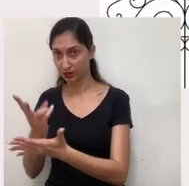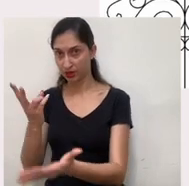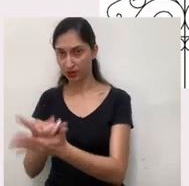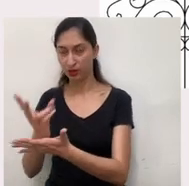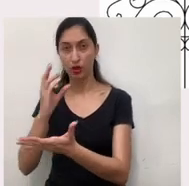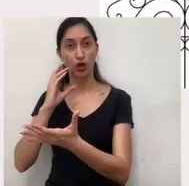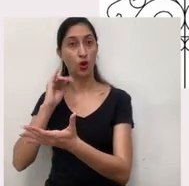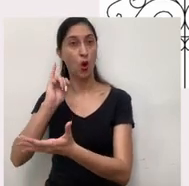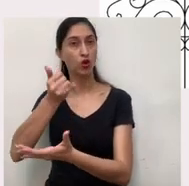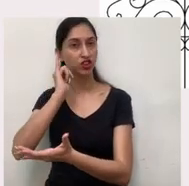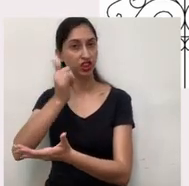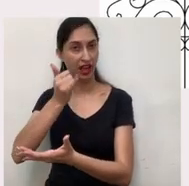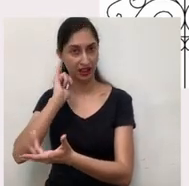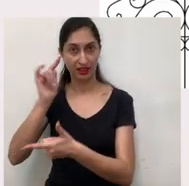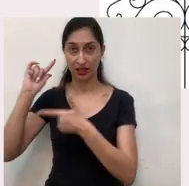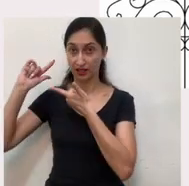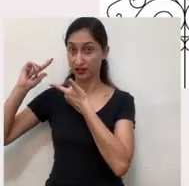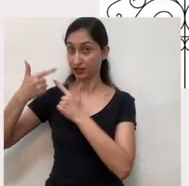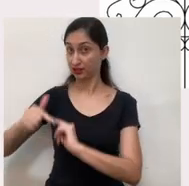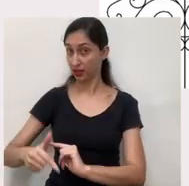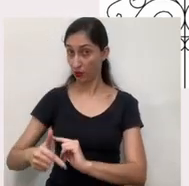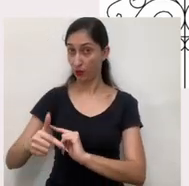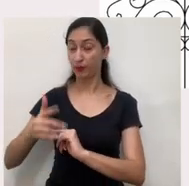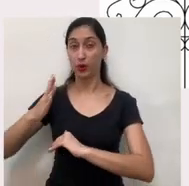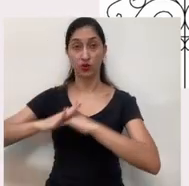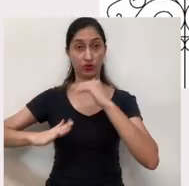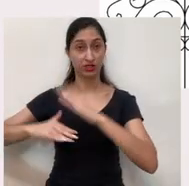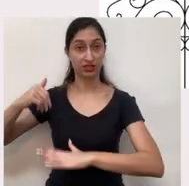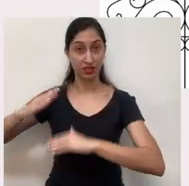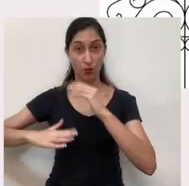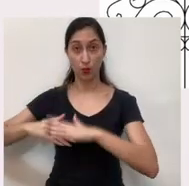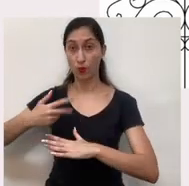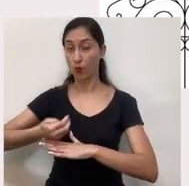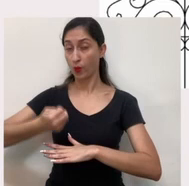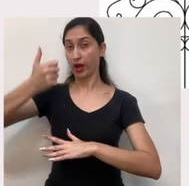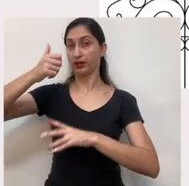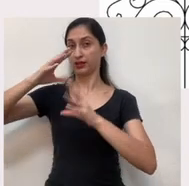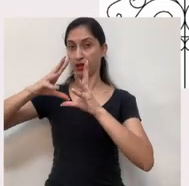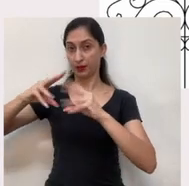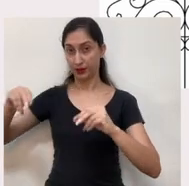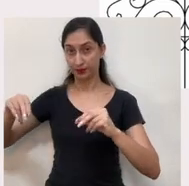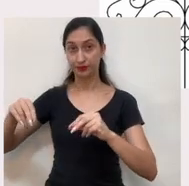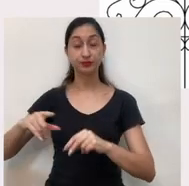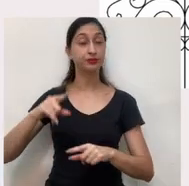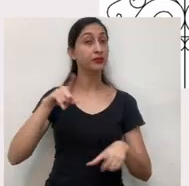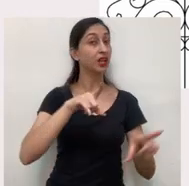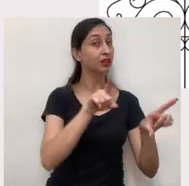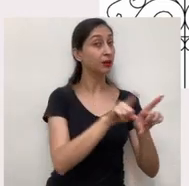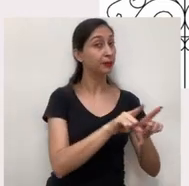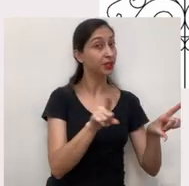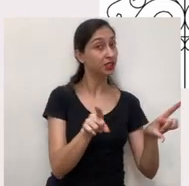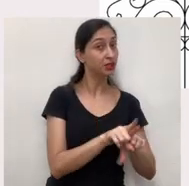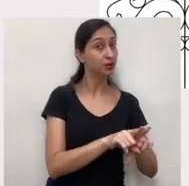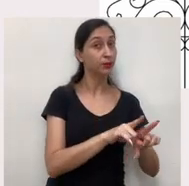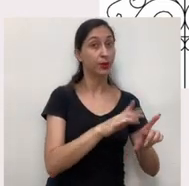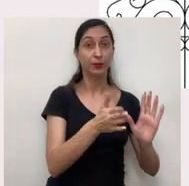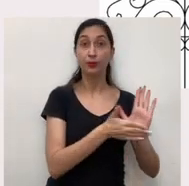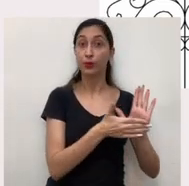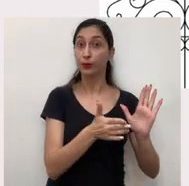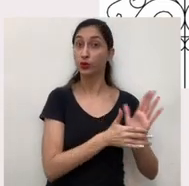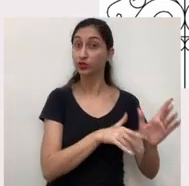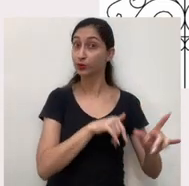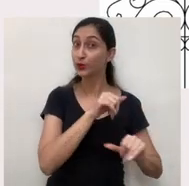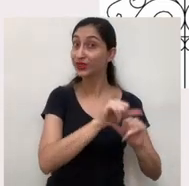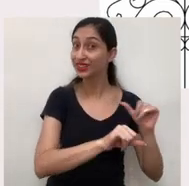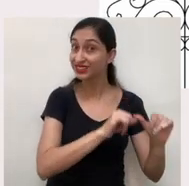um ofício em extinção, né? Mas também uma ideia de transformação, e é